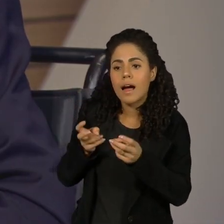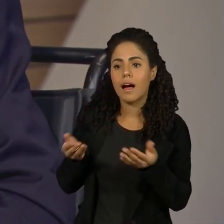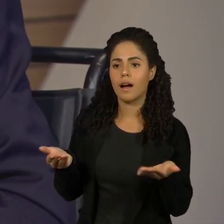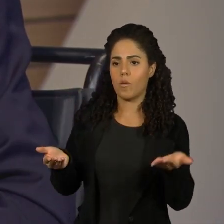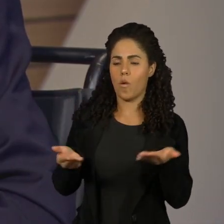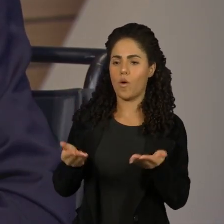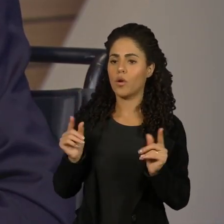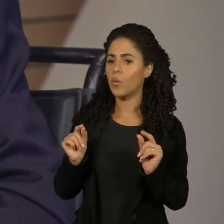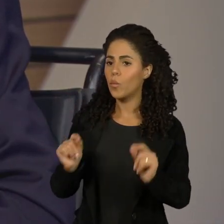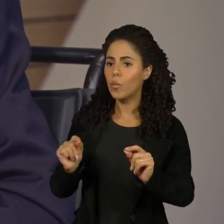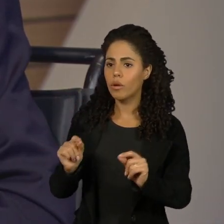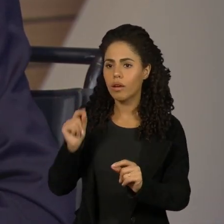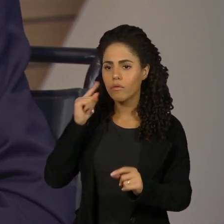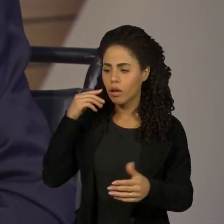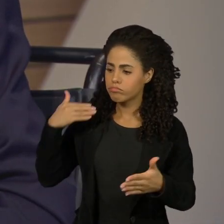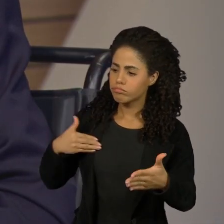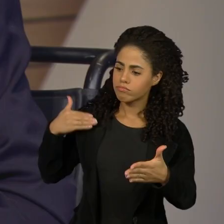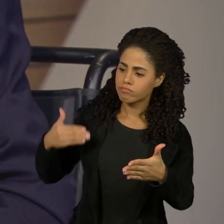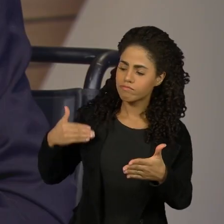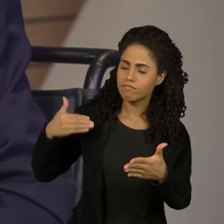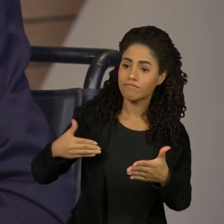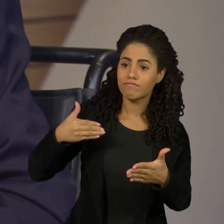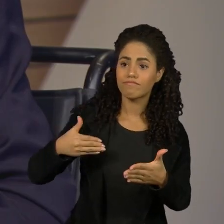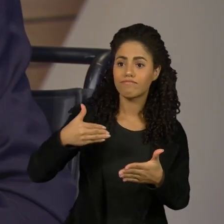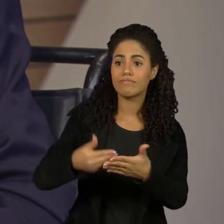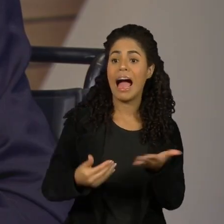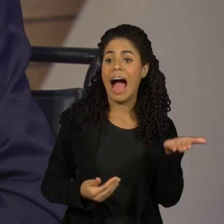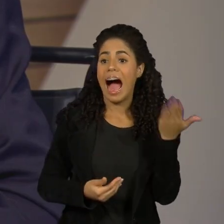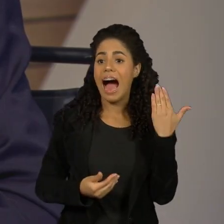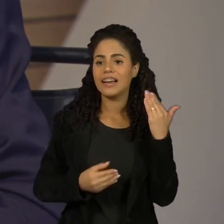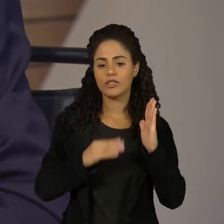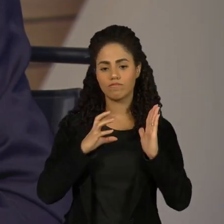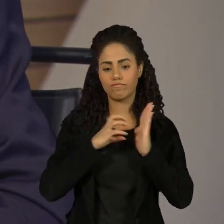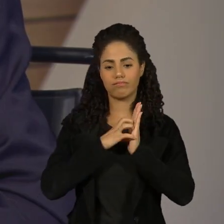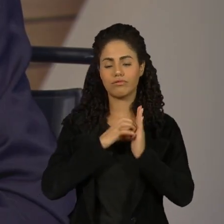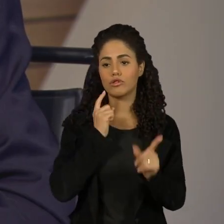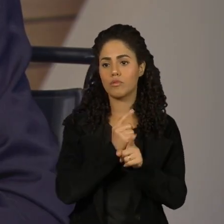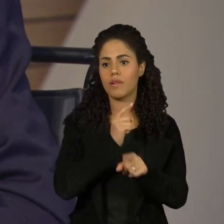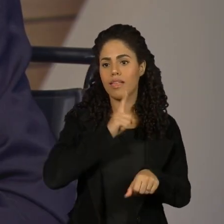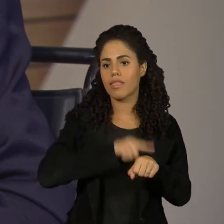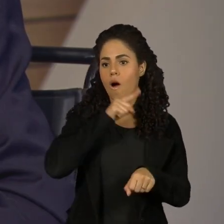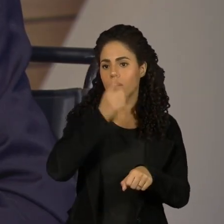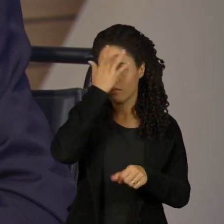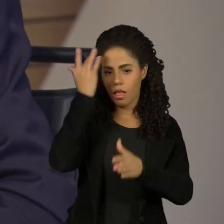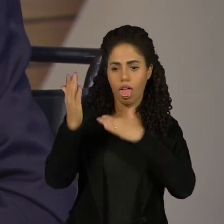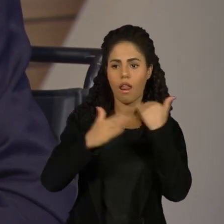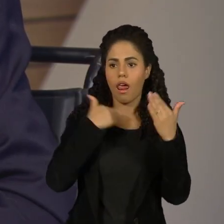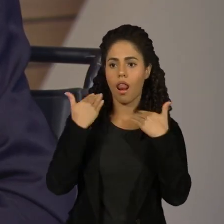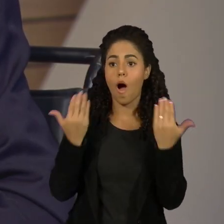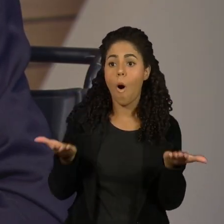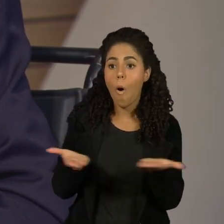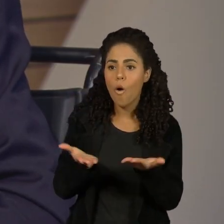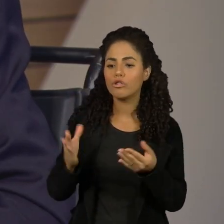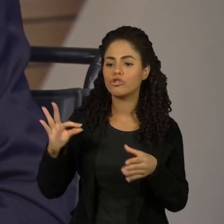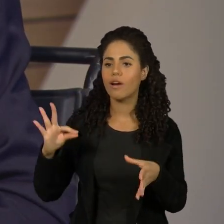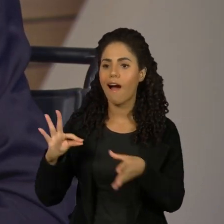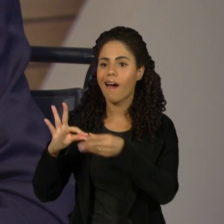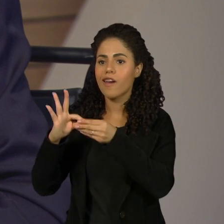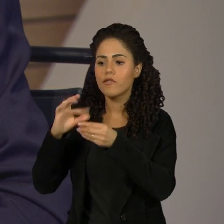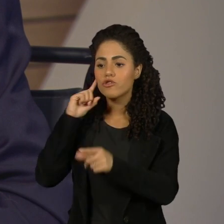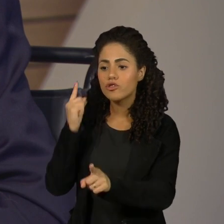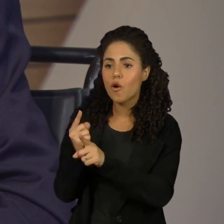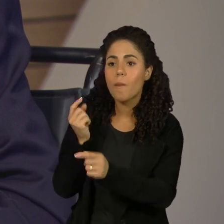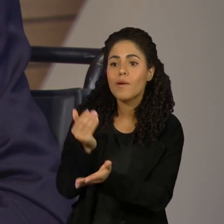primeiro o final do filme, que era a AIDS em pessoas morrendo com uma profunda diminuição